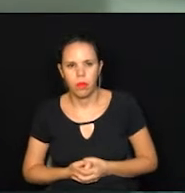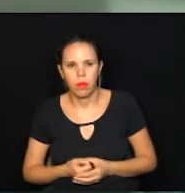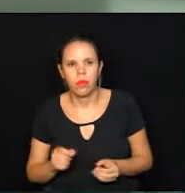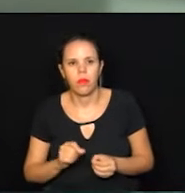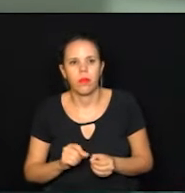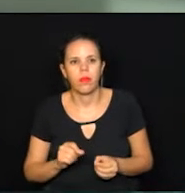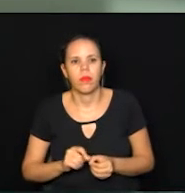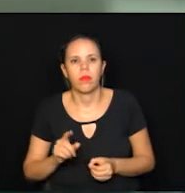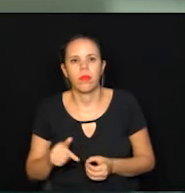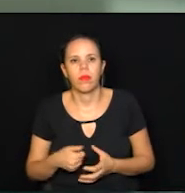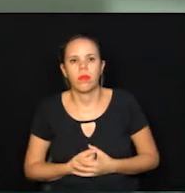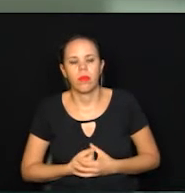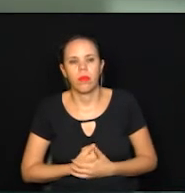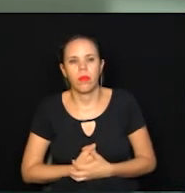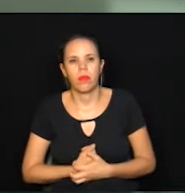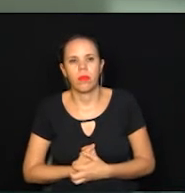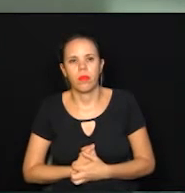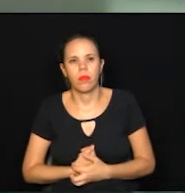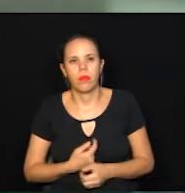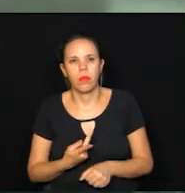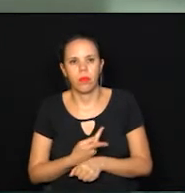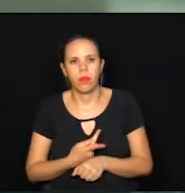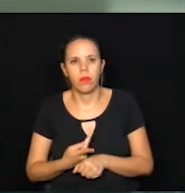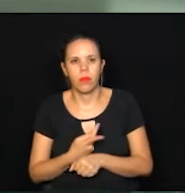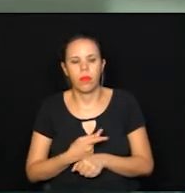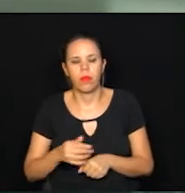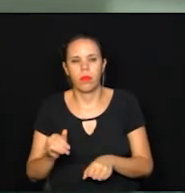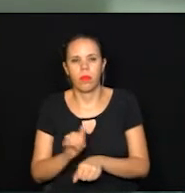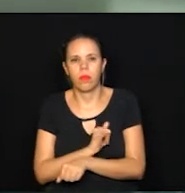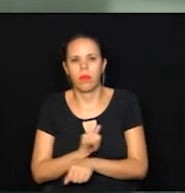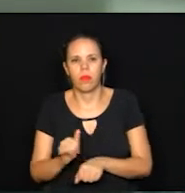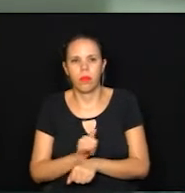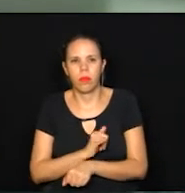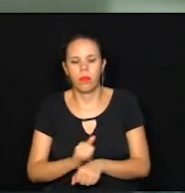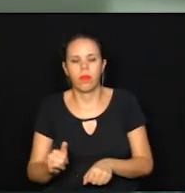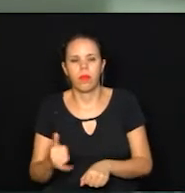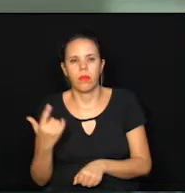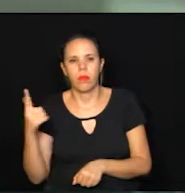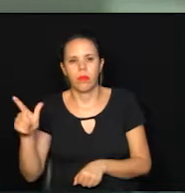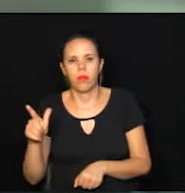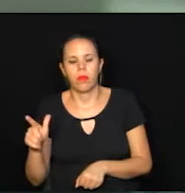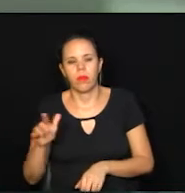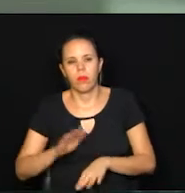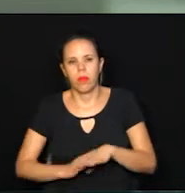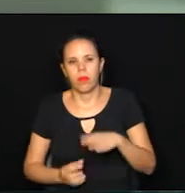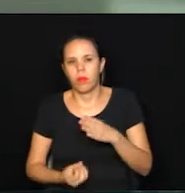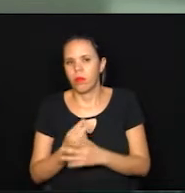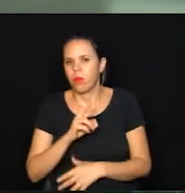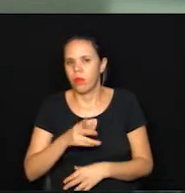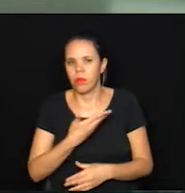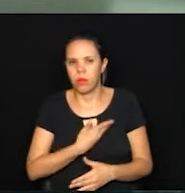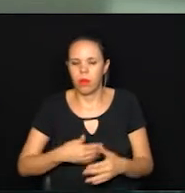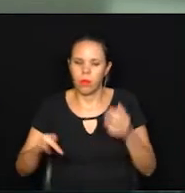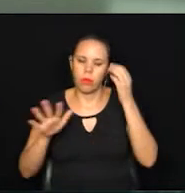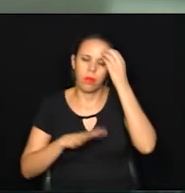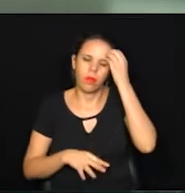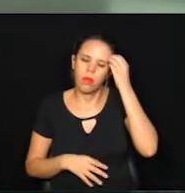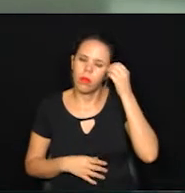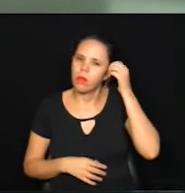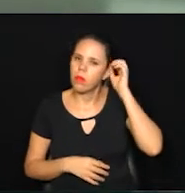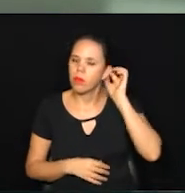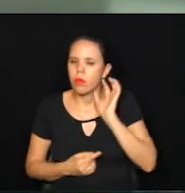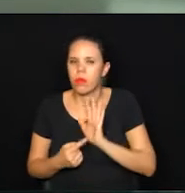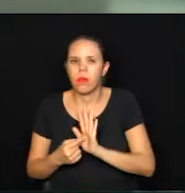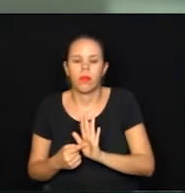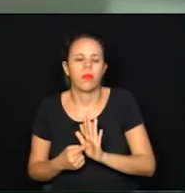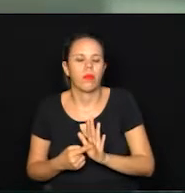Feito isso, essa busca por uma estratégia por parte de outros atores que não governo federal